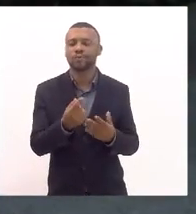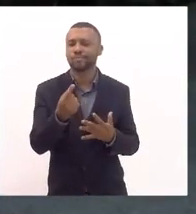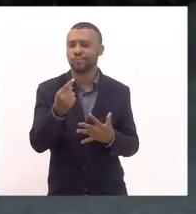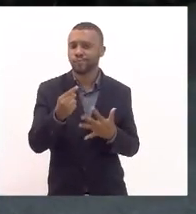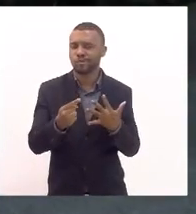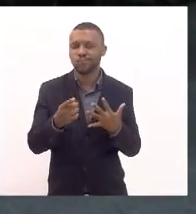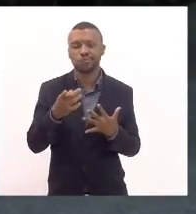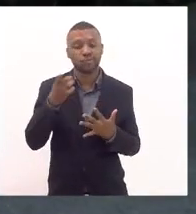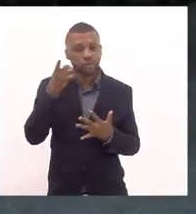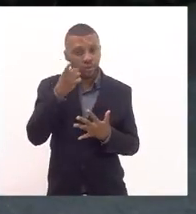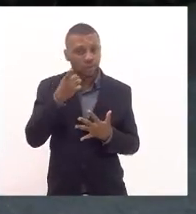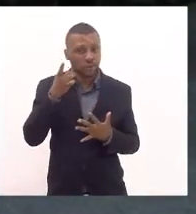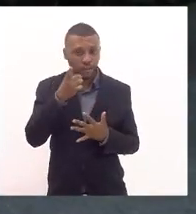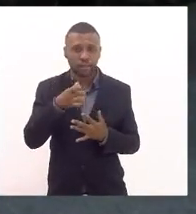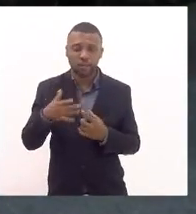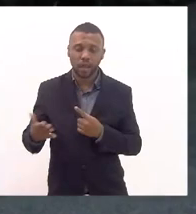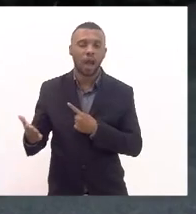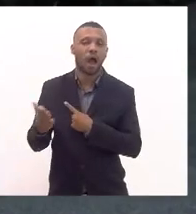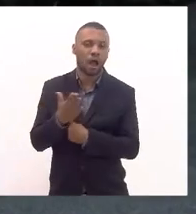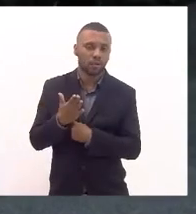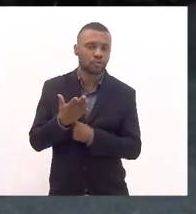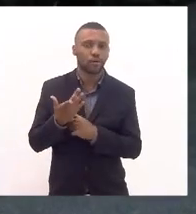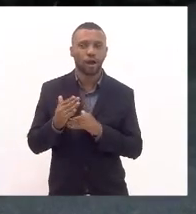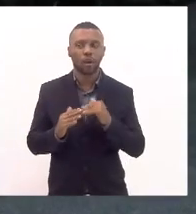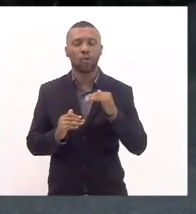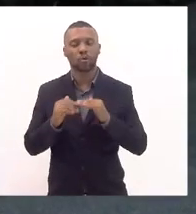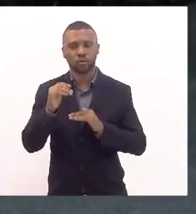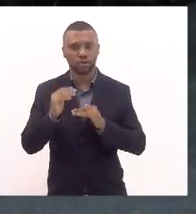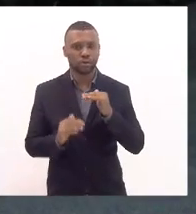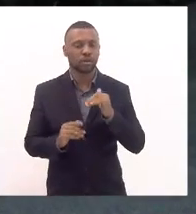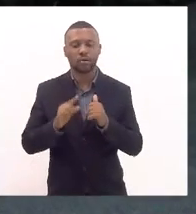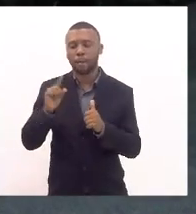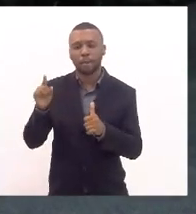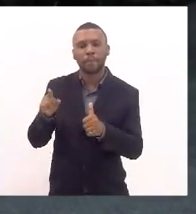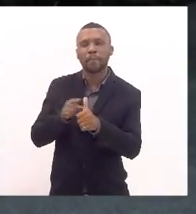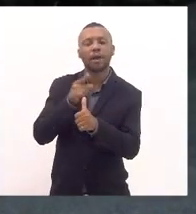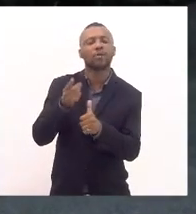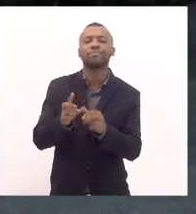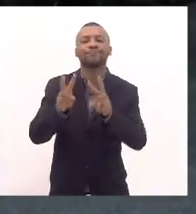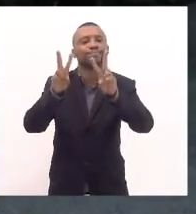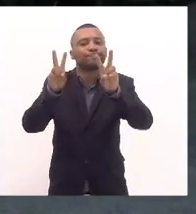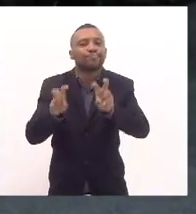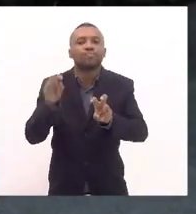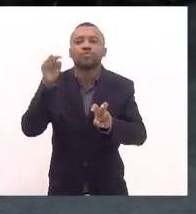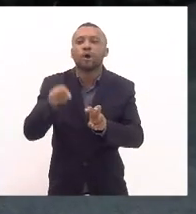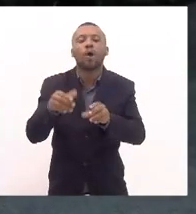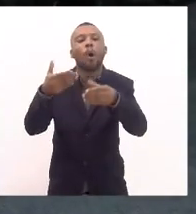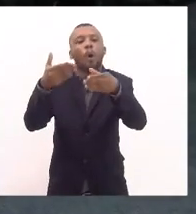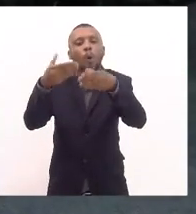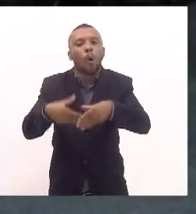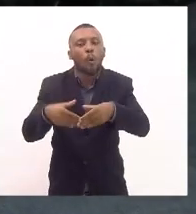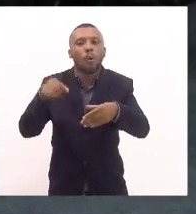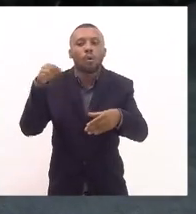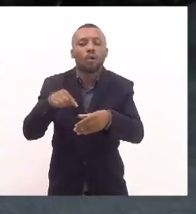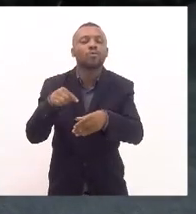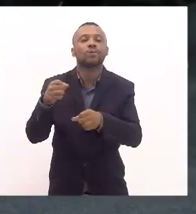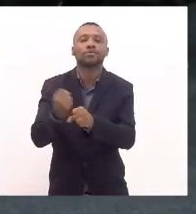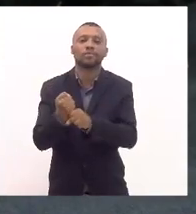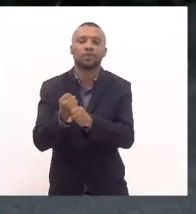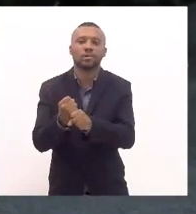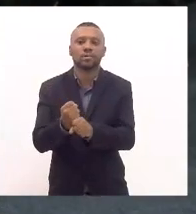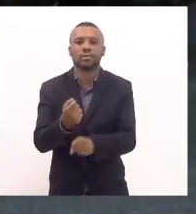parlamentares o primeiro diz respeito ao concurso de